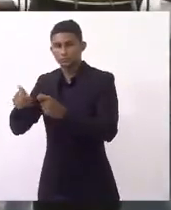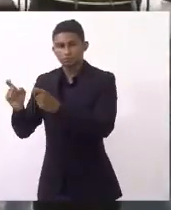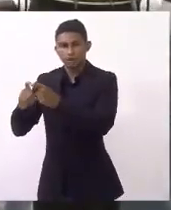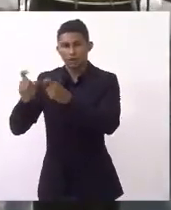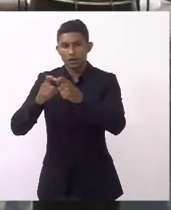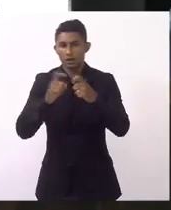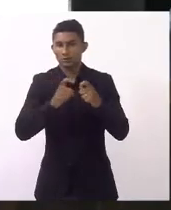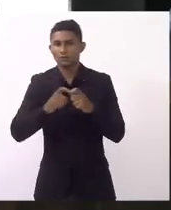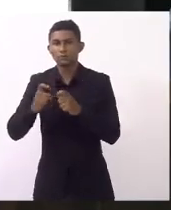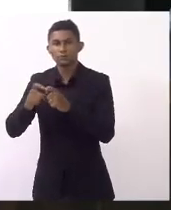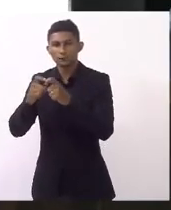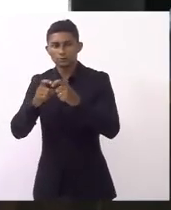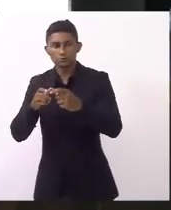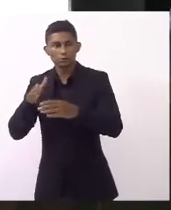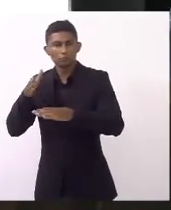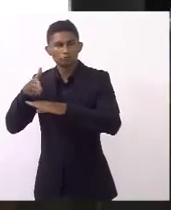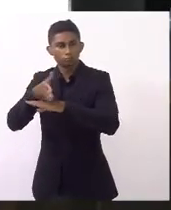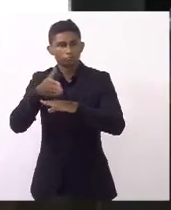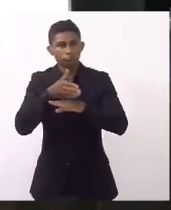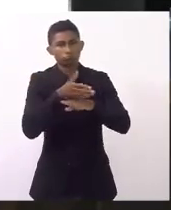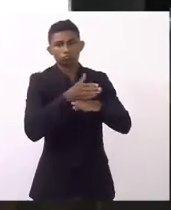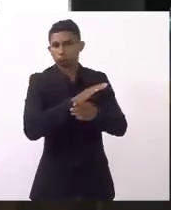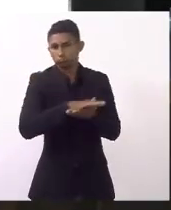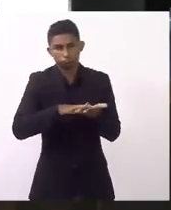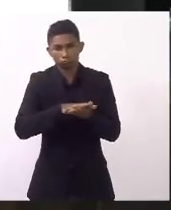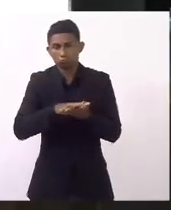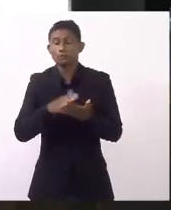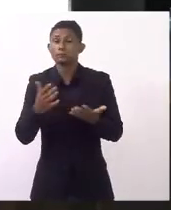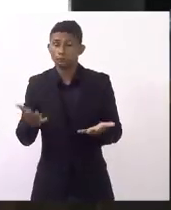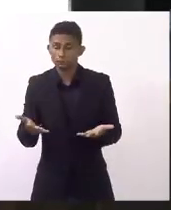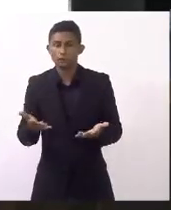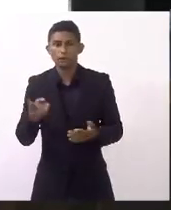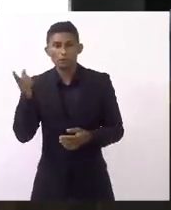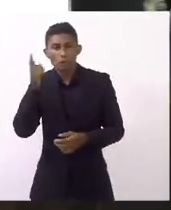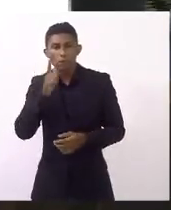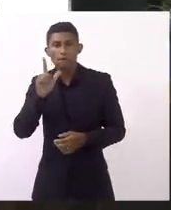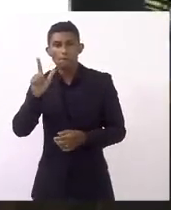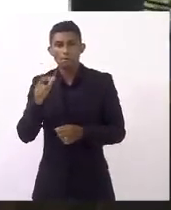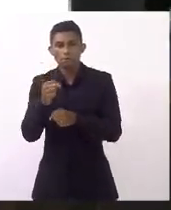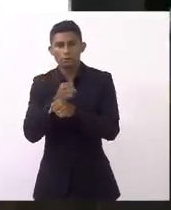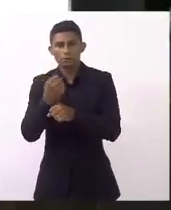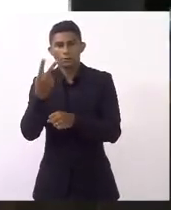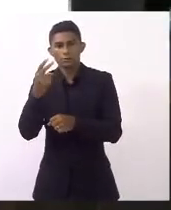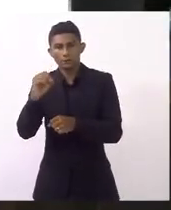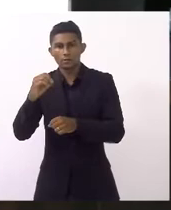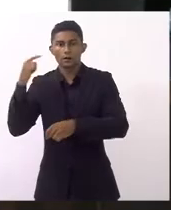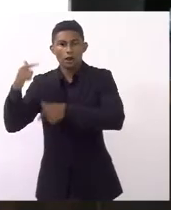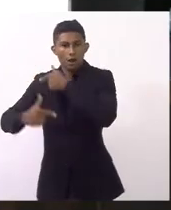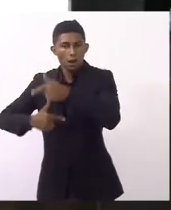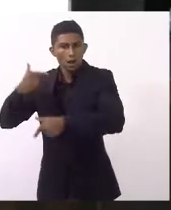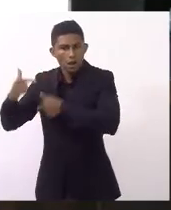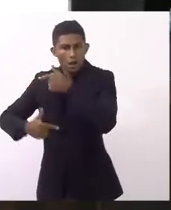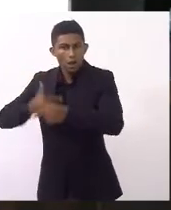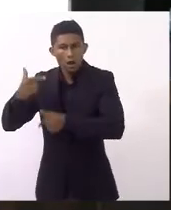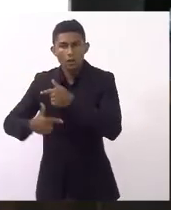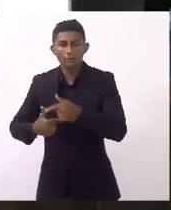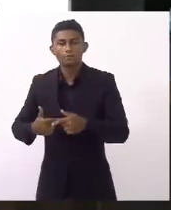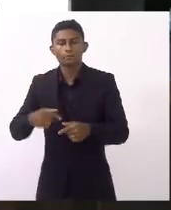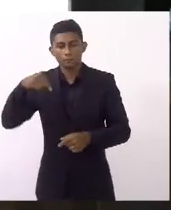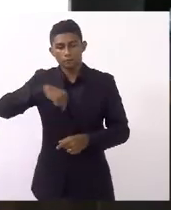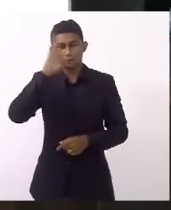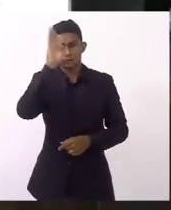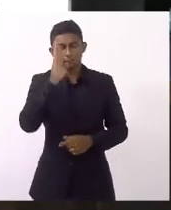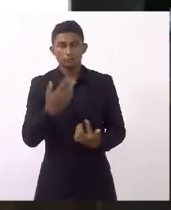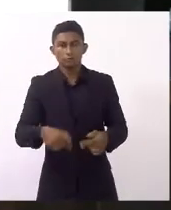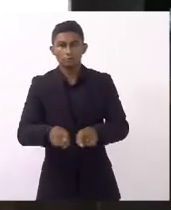atuou por mais de 20 anos em regiões remotas e consagradas do Brasil e da África